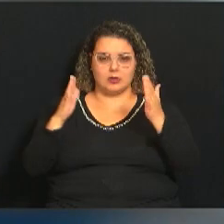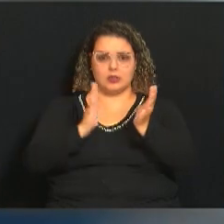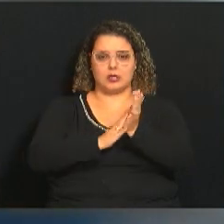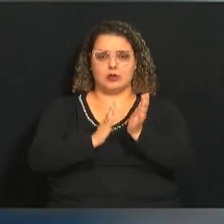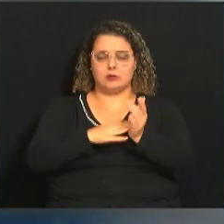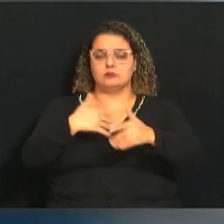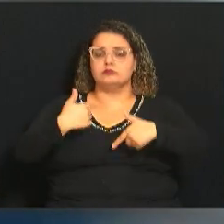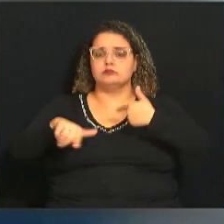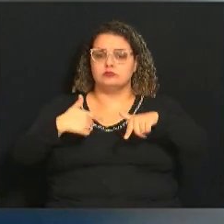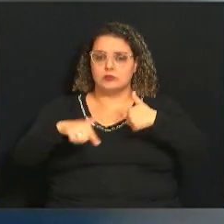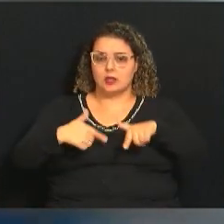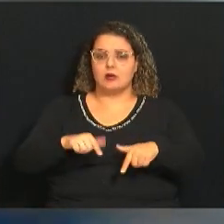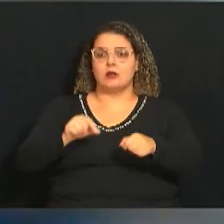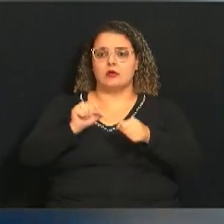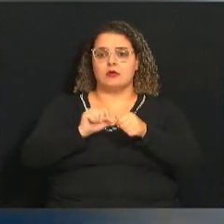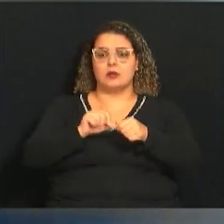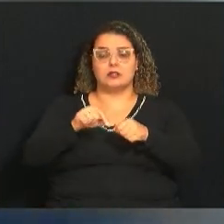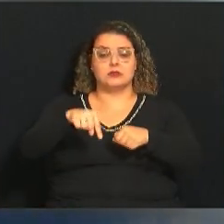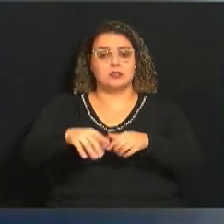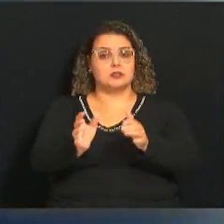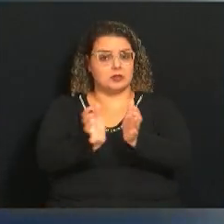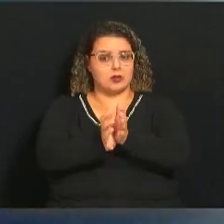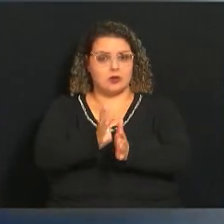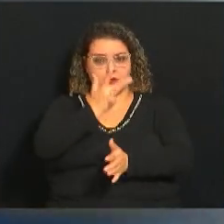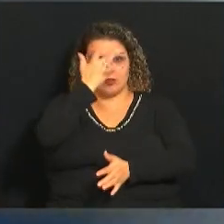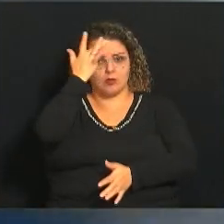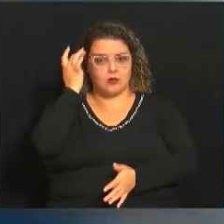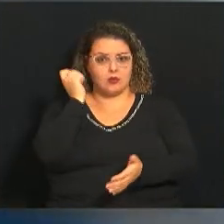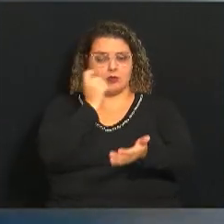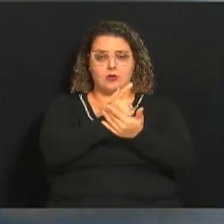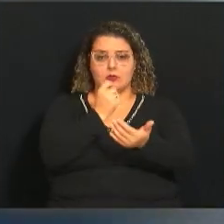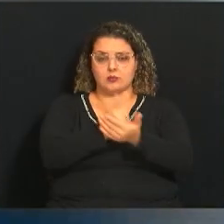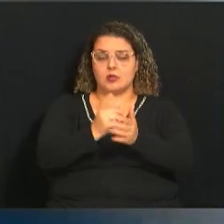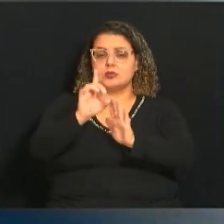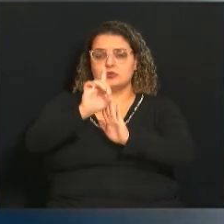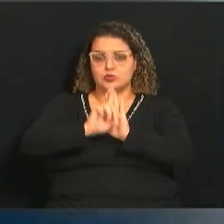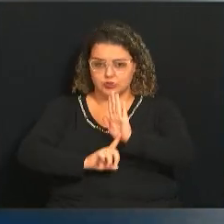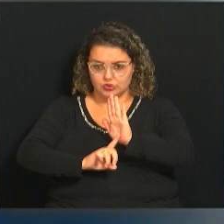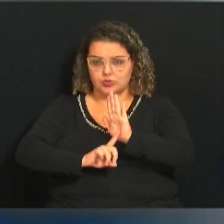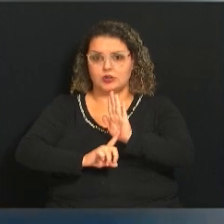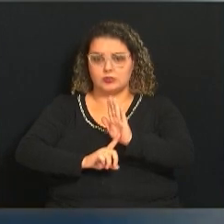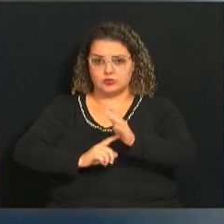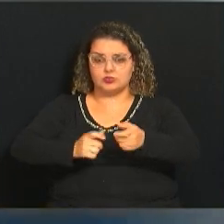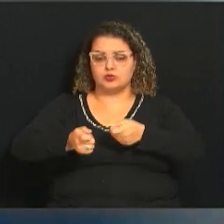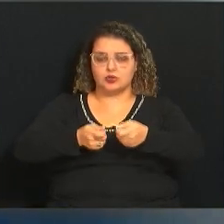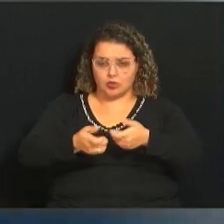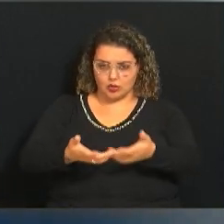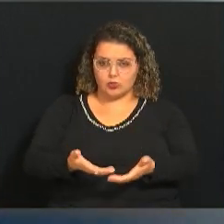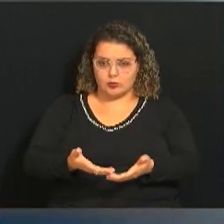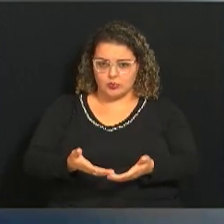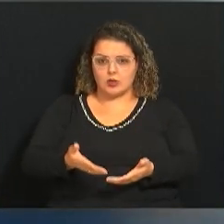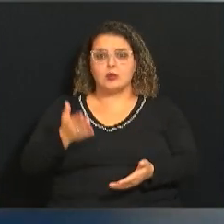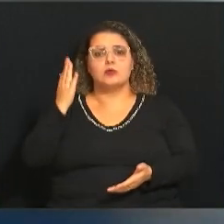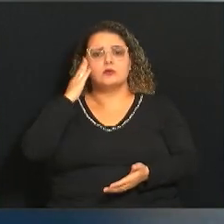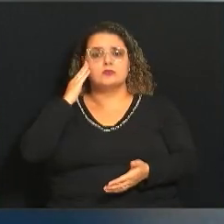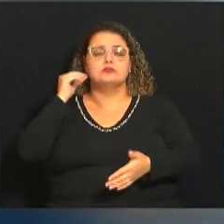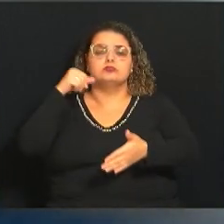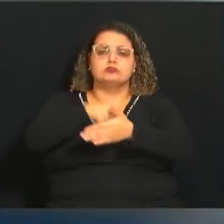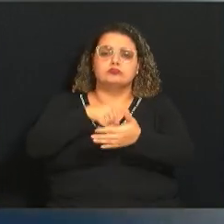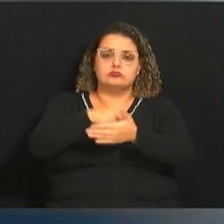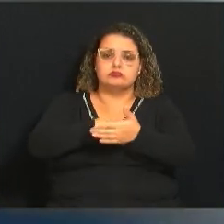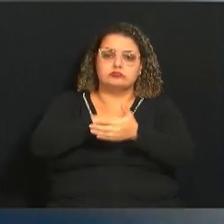terceira vez. Esta comissão é presidida pelo vereador Eduardo Magoga. Vamos conferir então o debate que aconteceu.